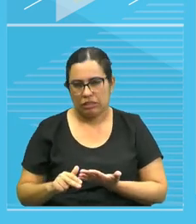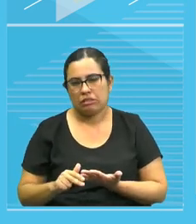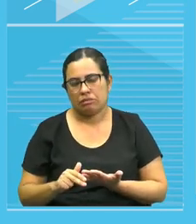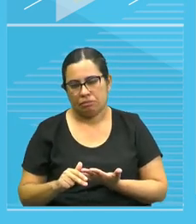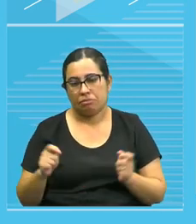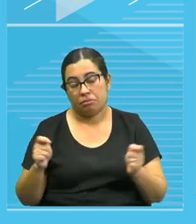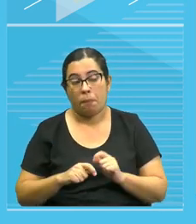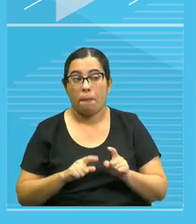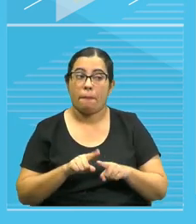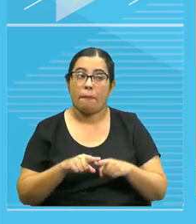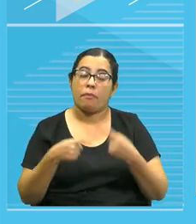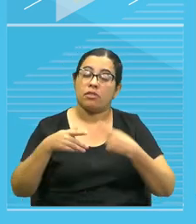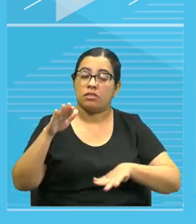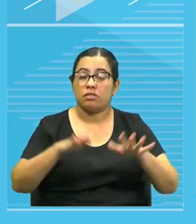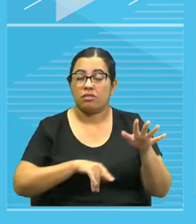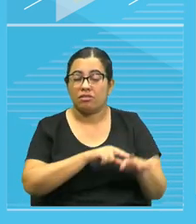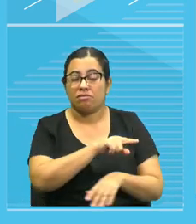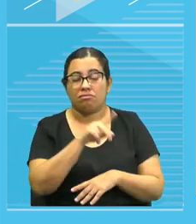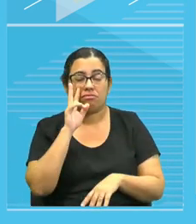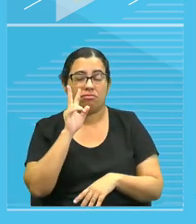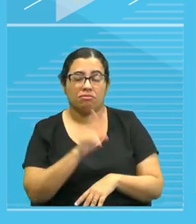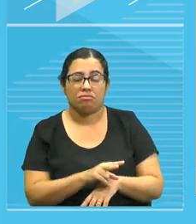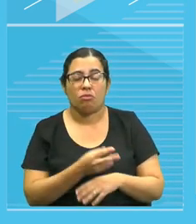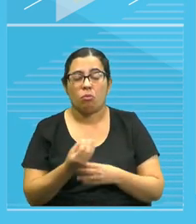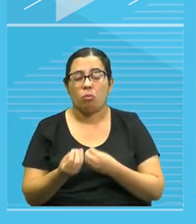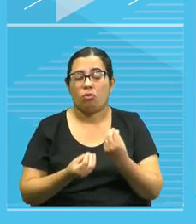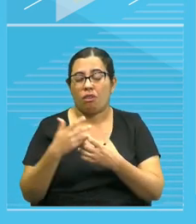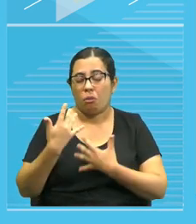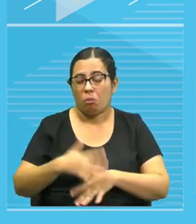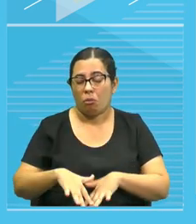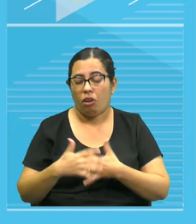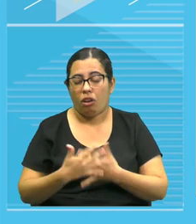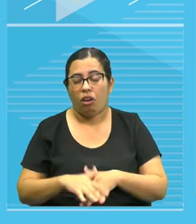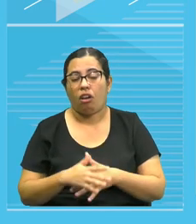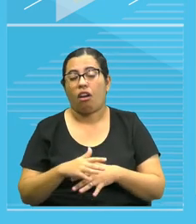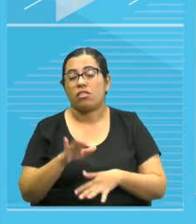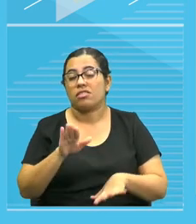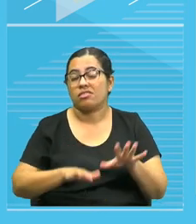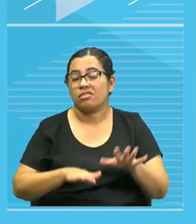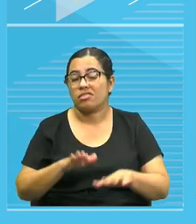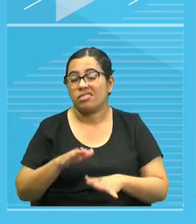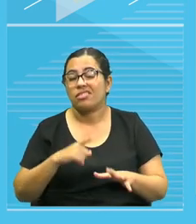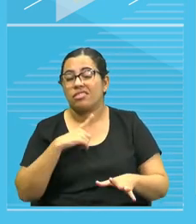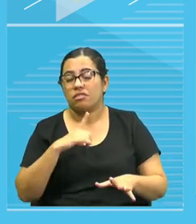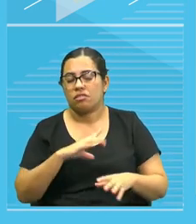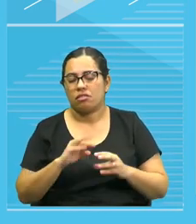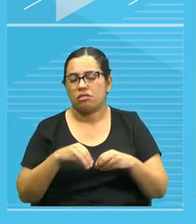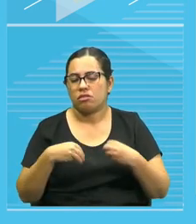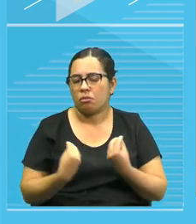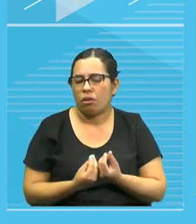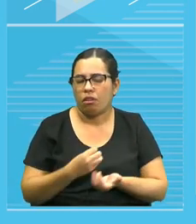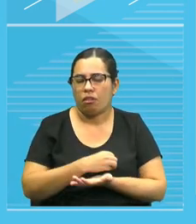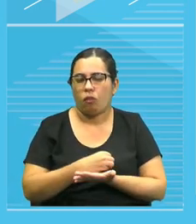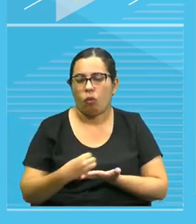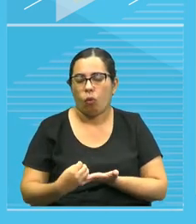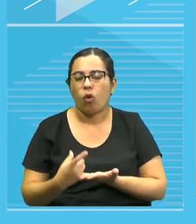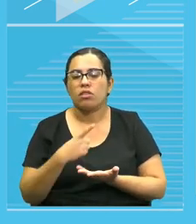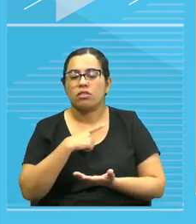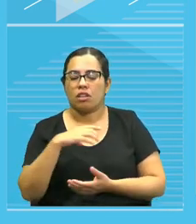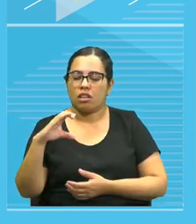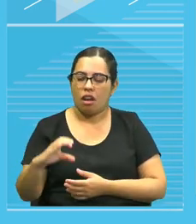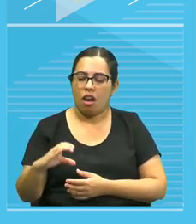normalmente você vai observar que nos vestibulares eles costumam colocar substâncias orgânicas que só tem